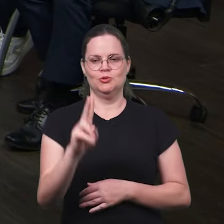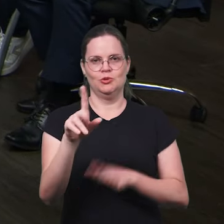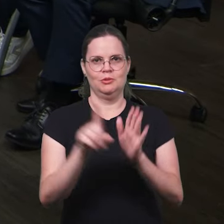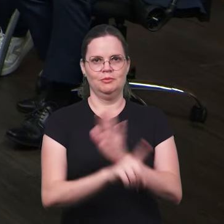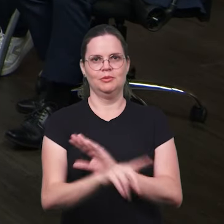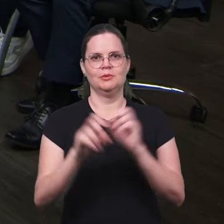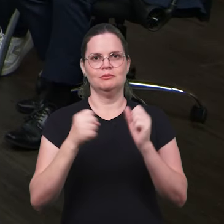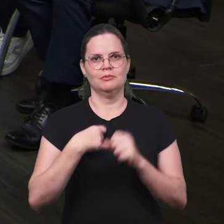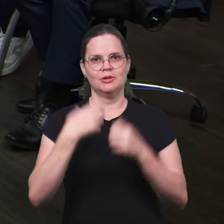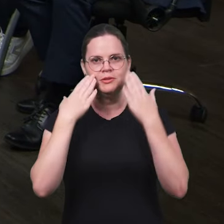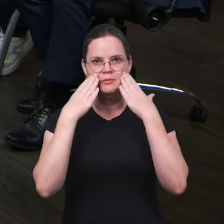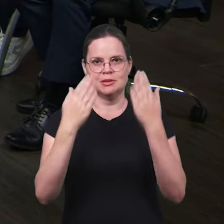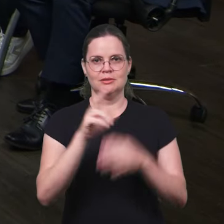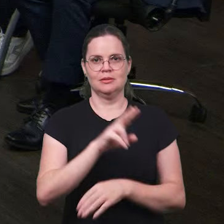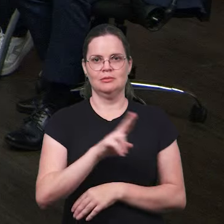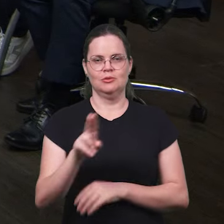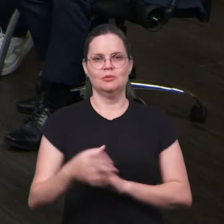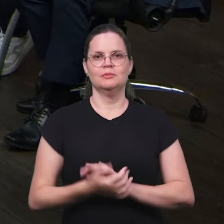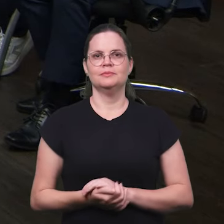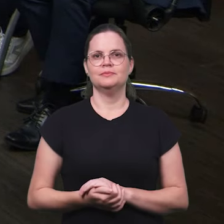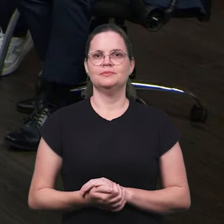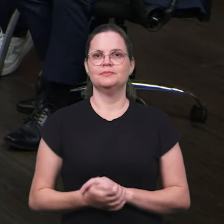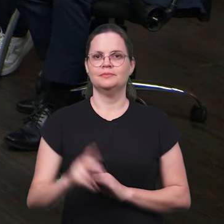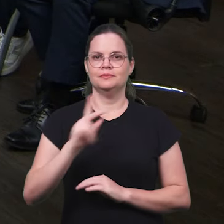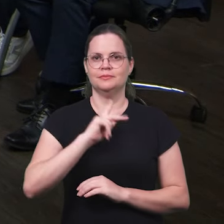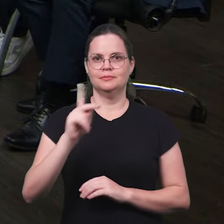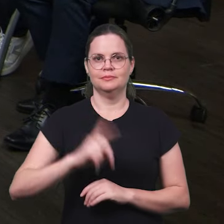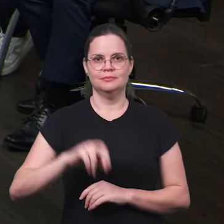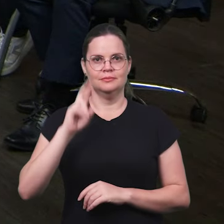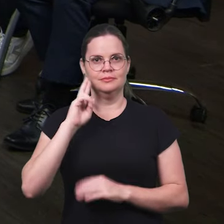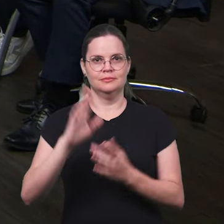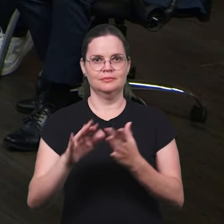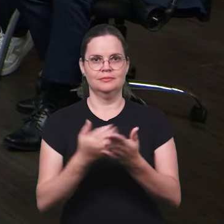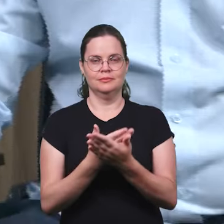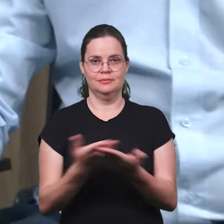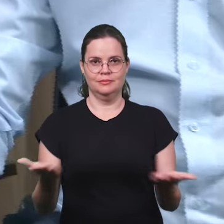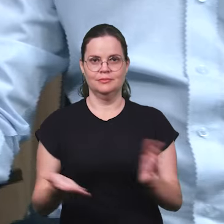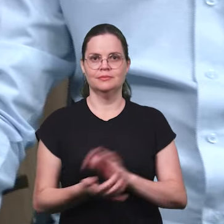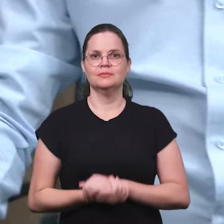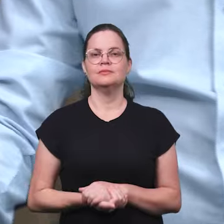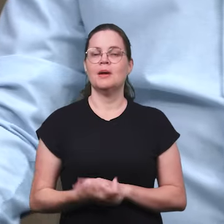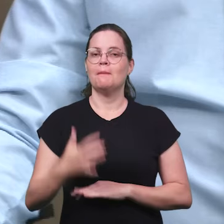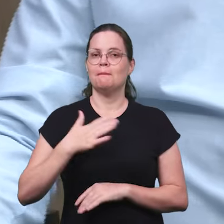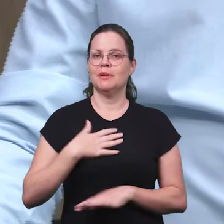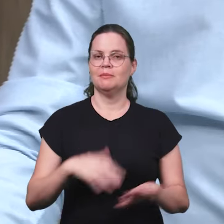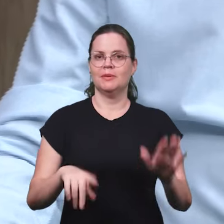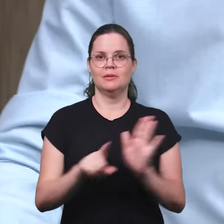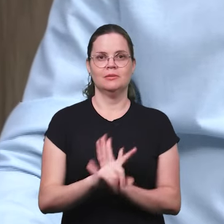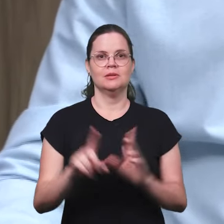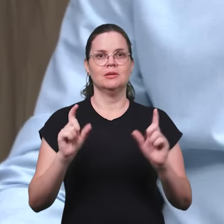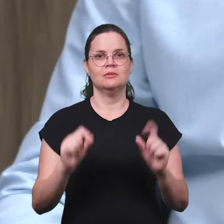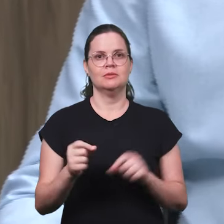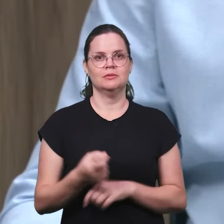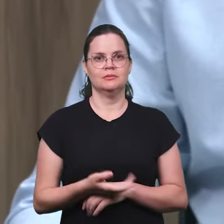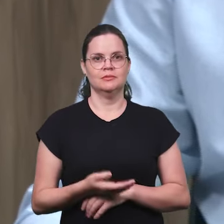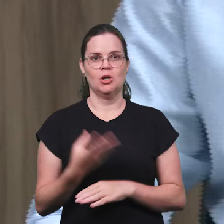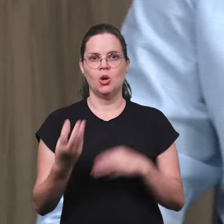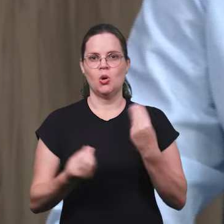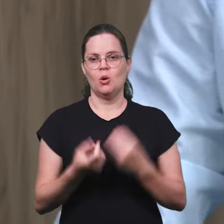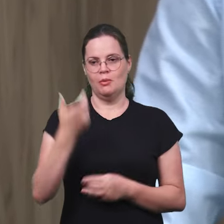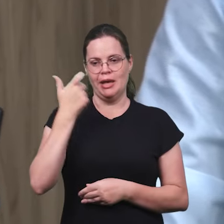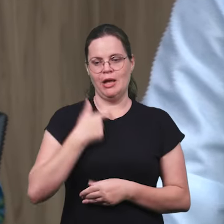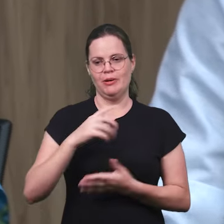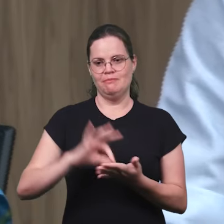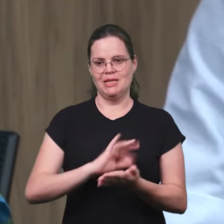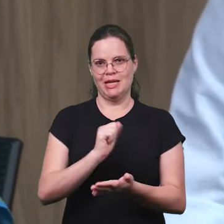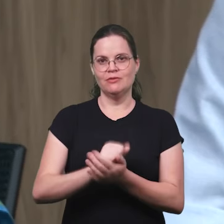sou Maria Eduarda Ribeiro de Aguiar. Minha pergunta é, como o candidato deve lidar emocionalmente com a reprovação de um